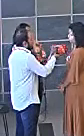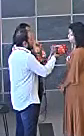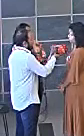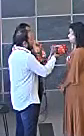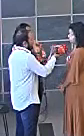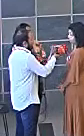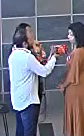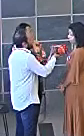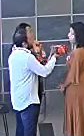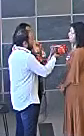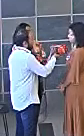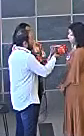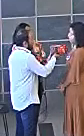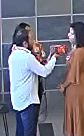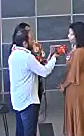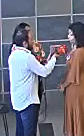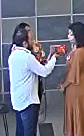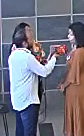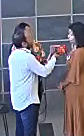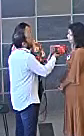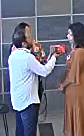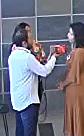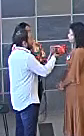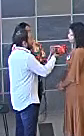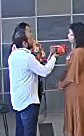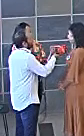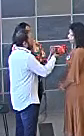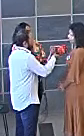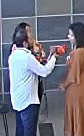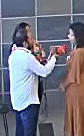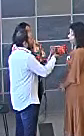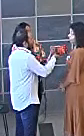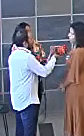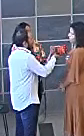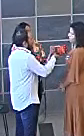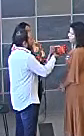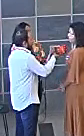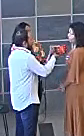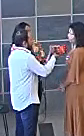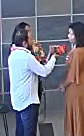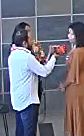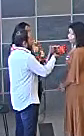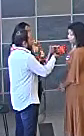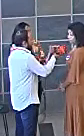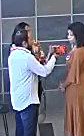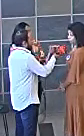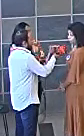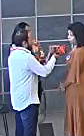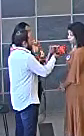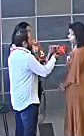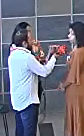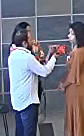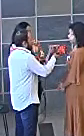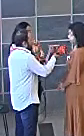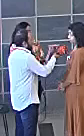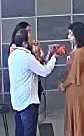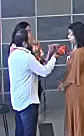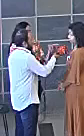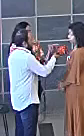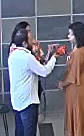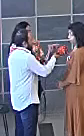para continuar mantendo o nosso direito. E uma coisa, Wendel, que o senhor votou na Câmara Municipal, que a